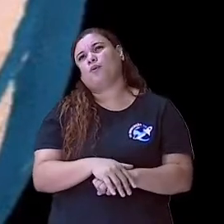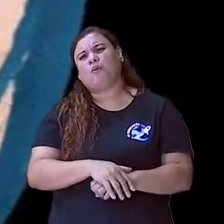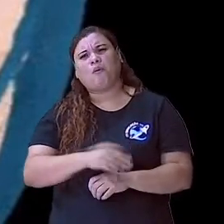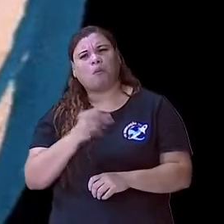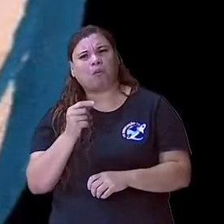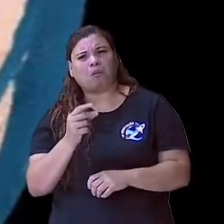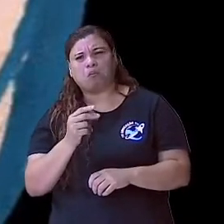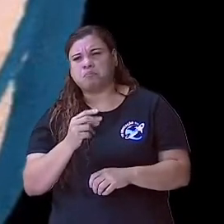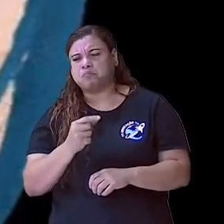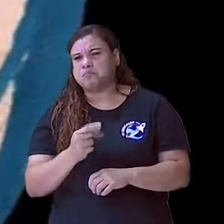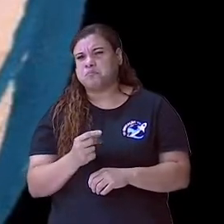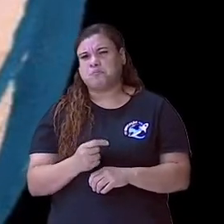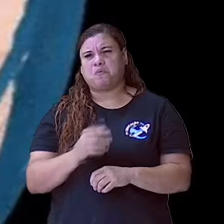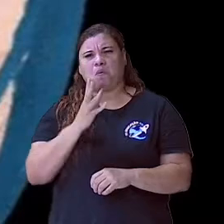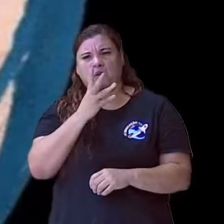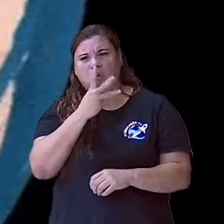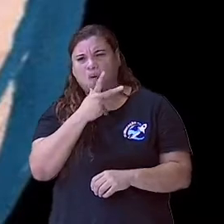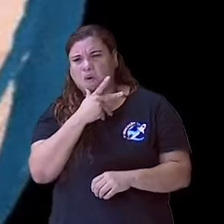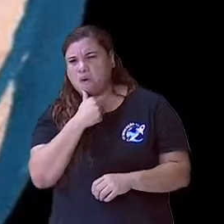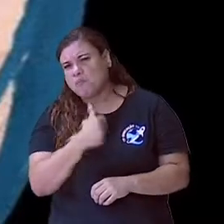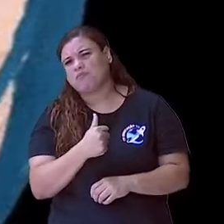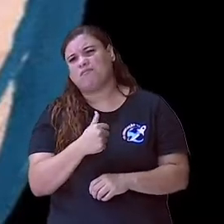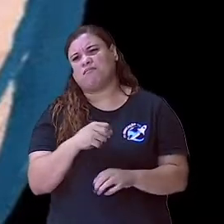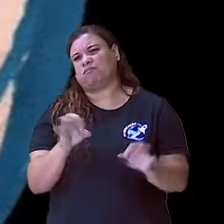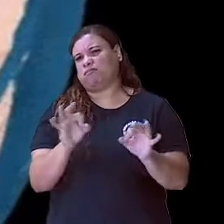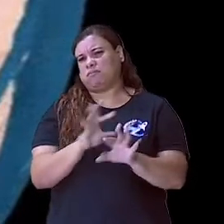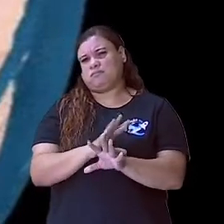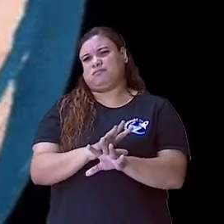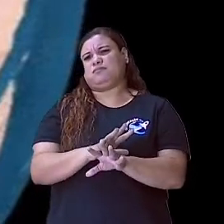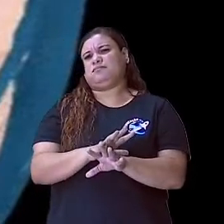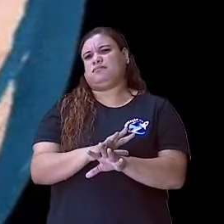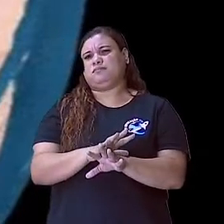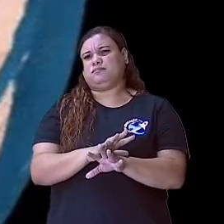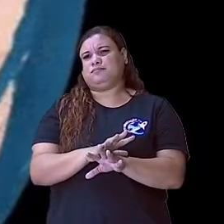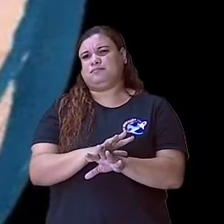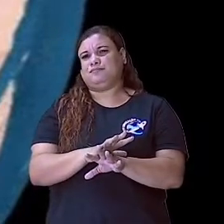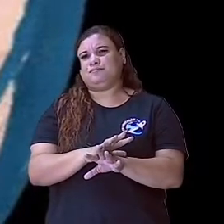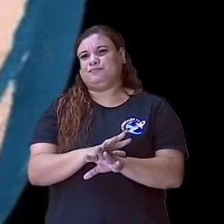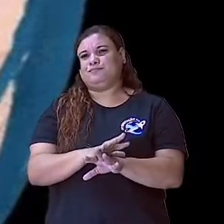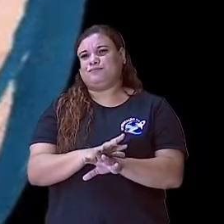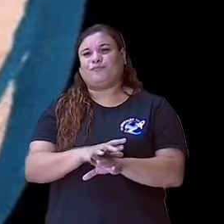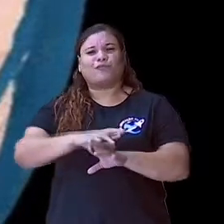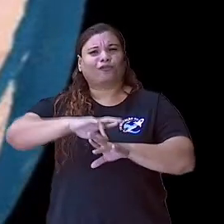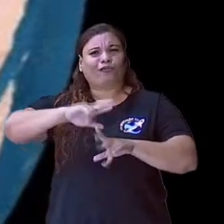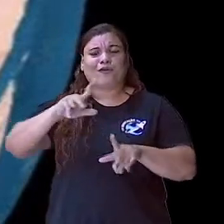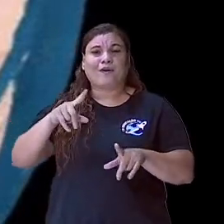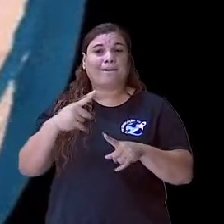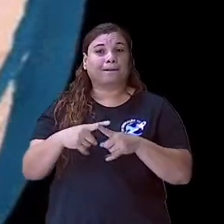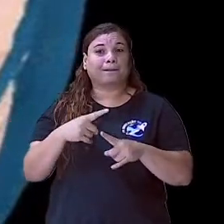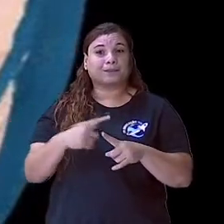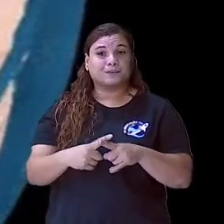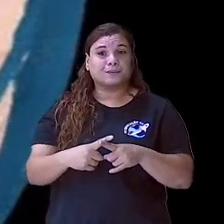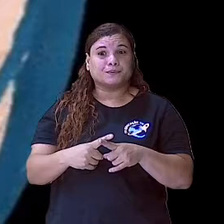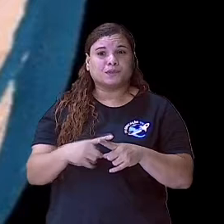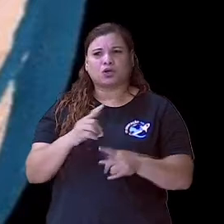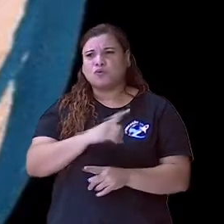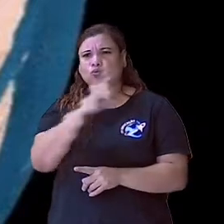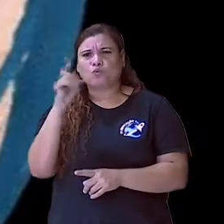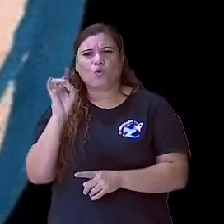de dia, no inverno, você vai encontrar quase que 3 horas de claridade durante o dia